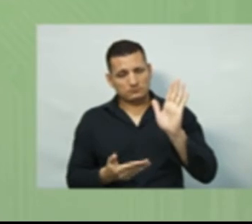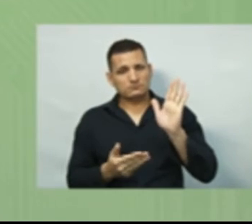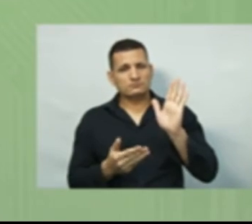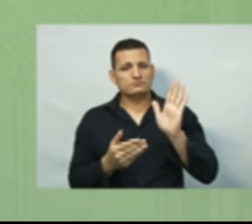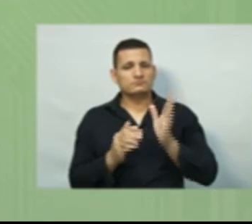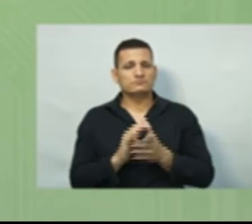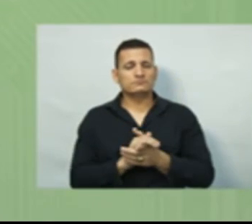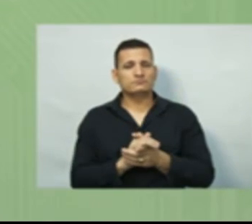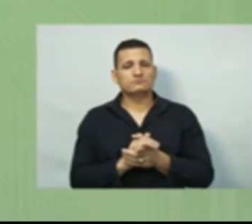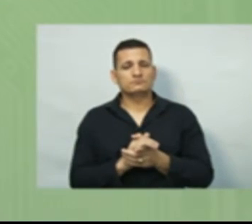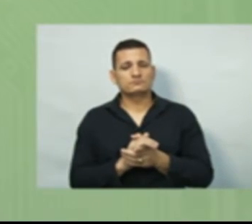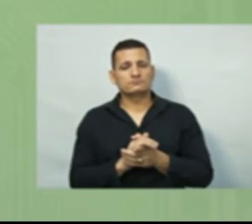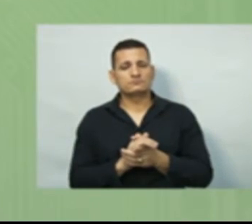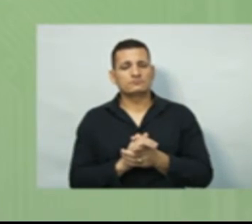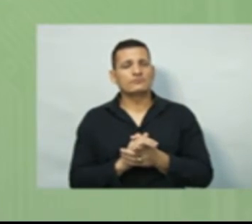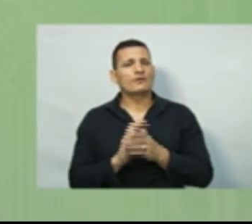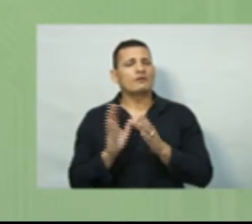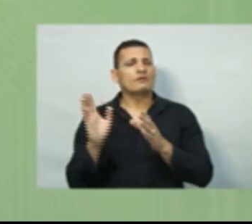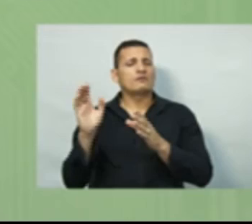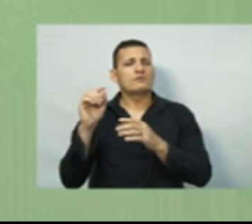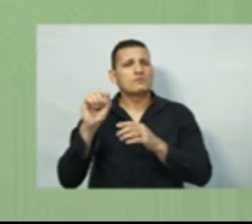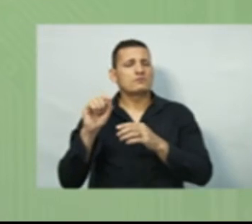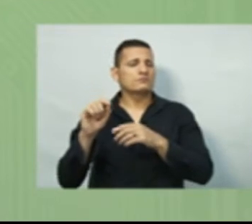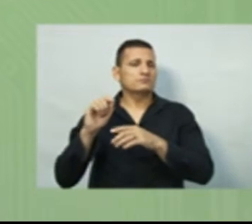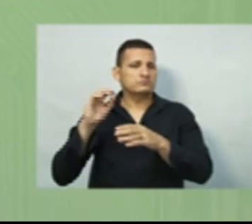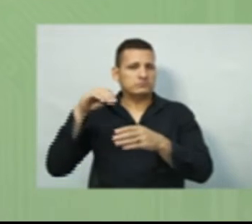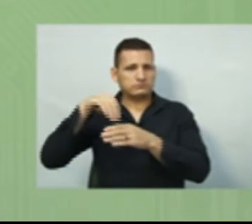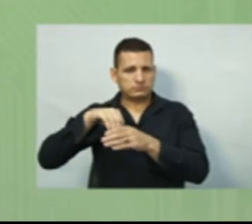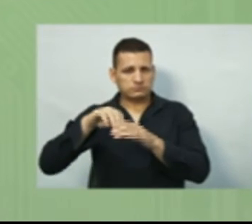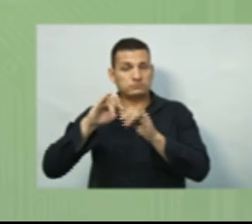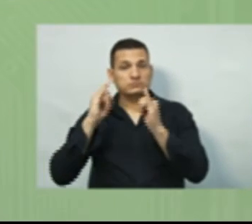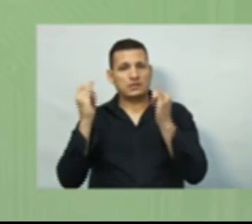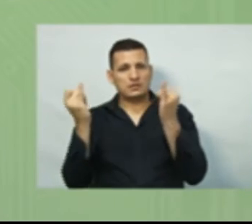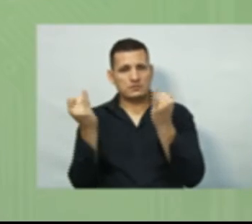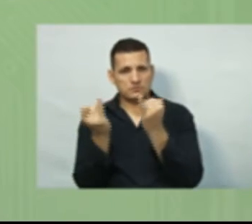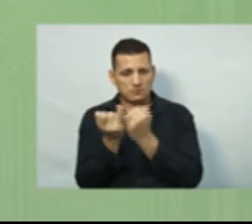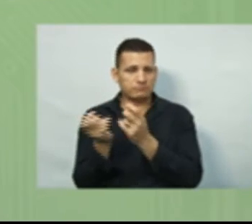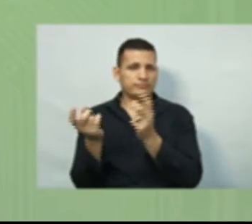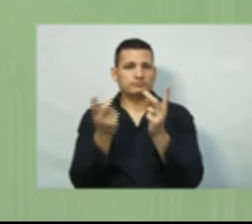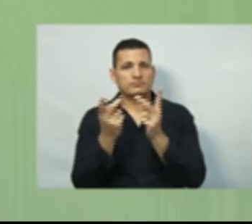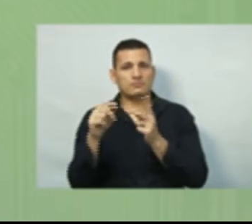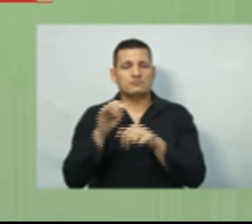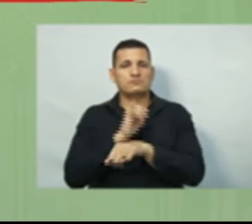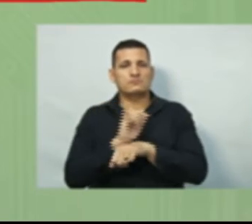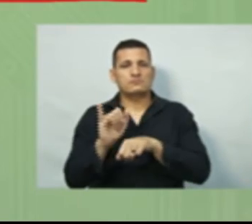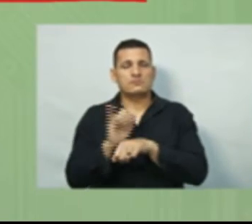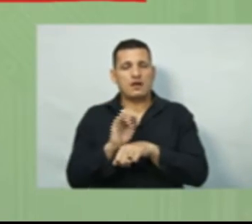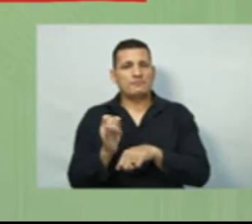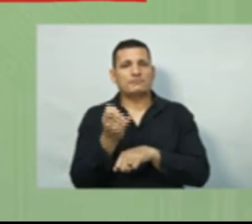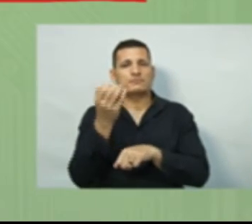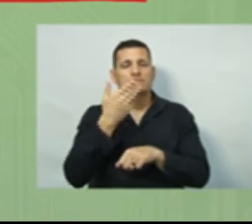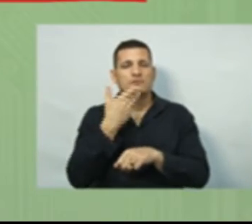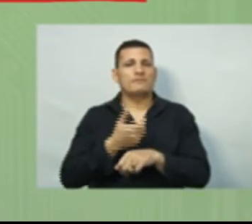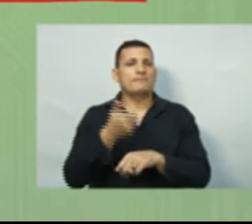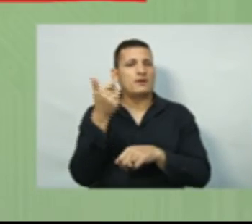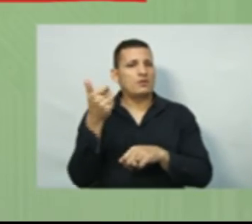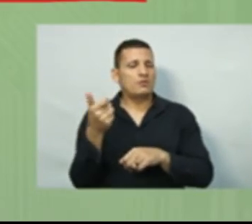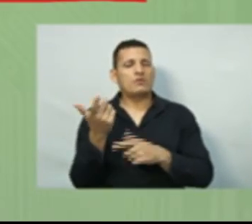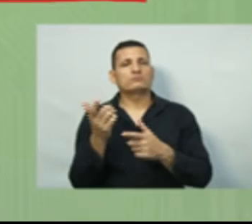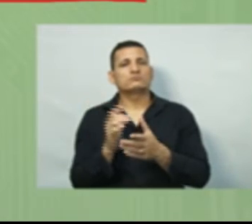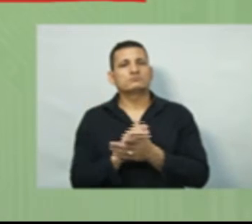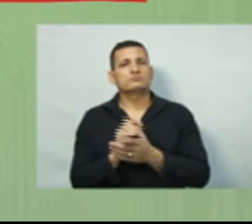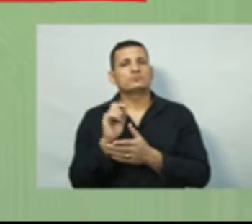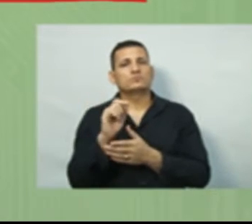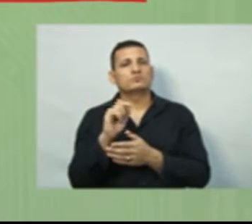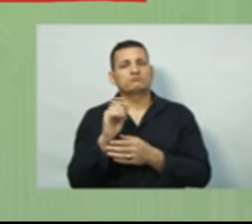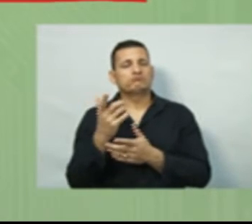estar inserido, competindo internacionalmente, é uma estratégia para aproveitar melhor os recursos e as instituições que o país tem